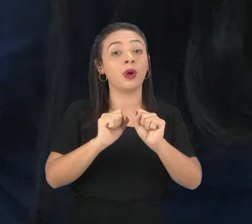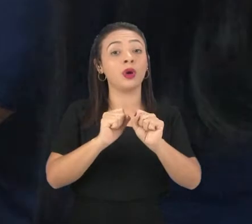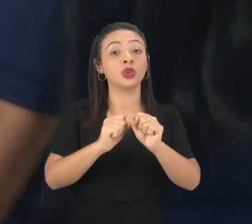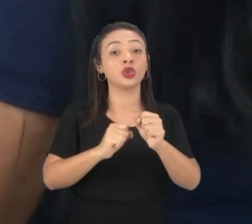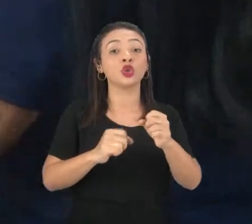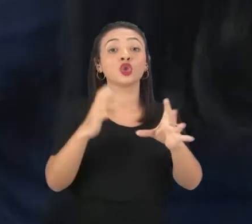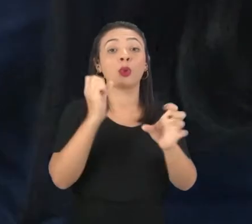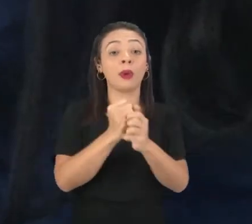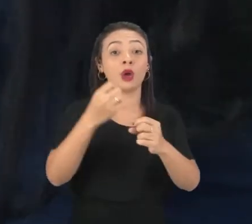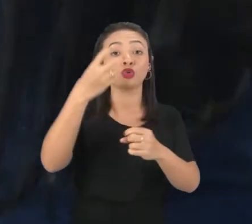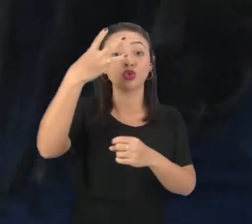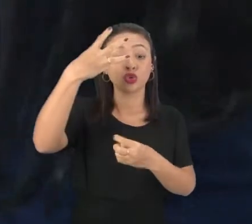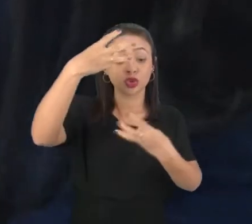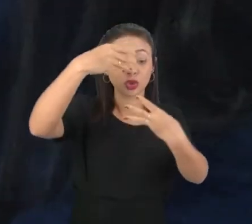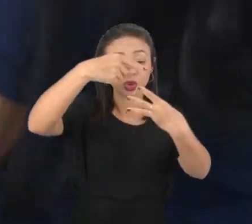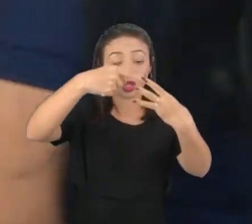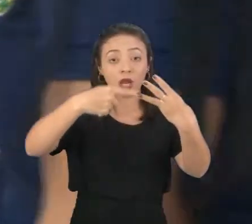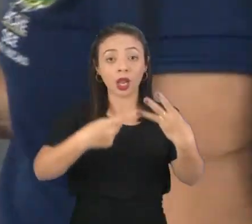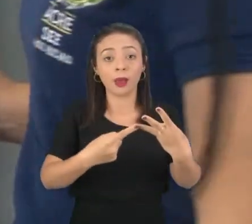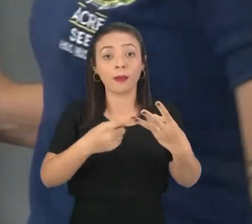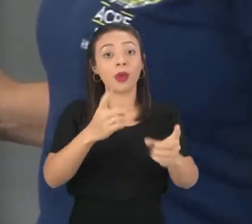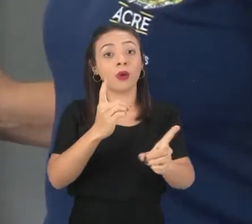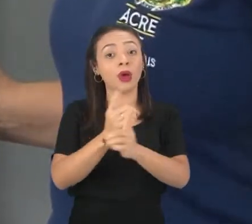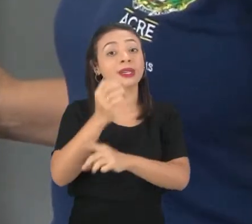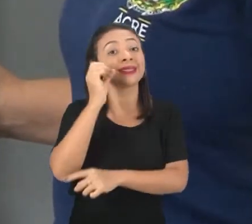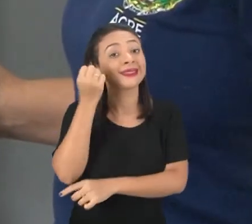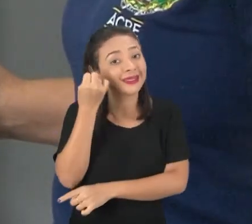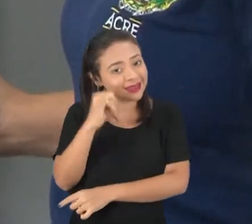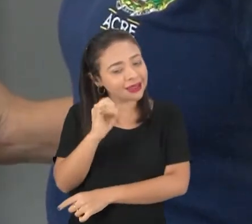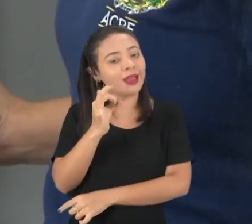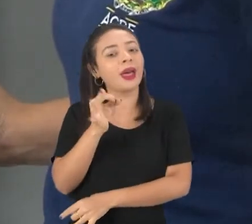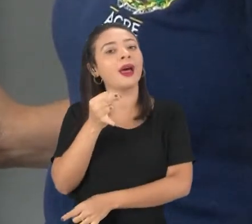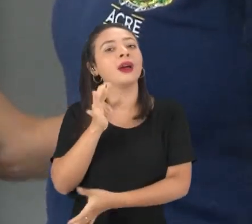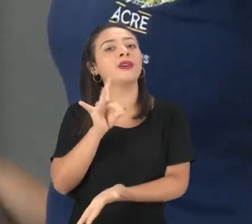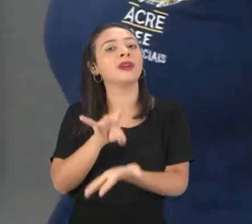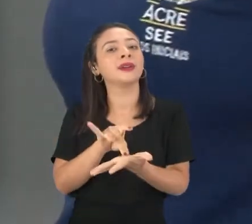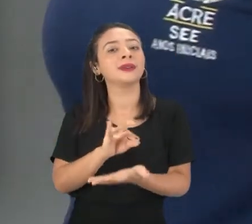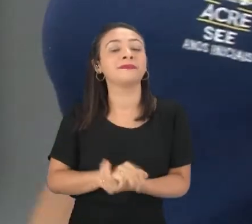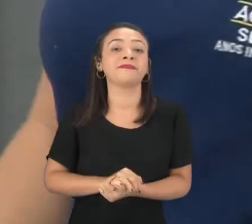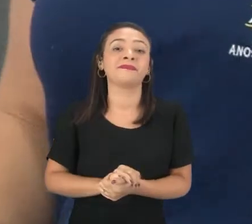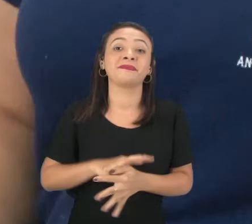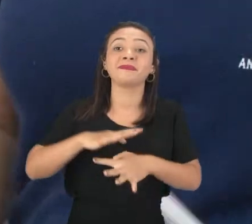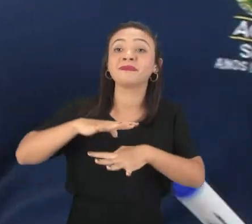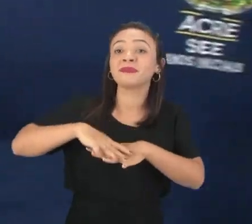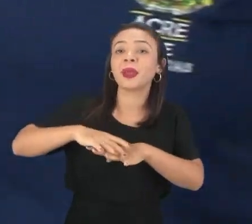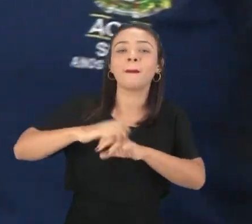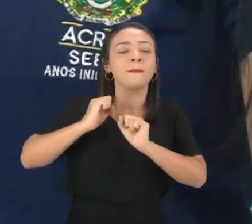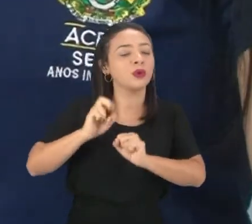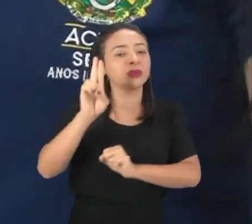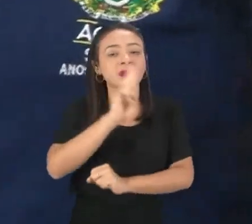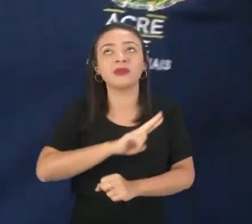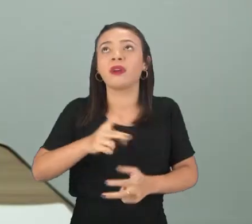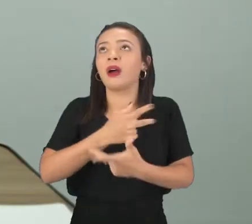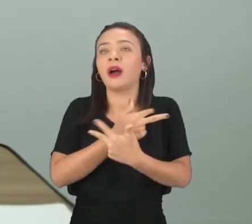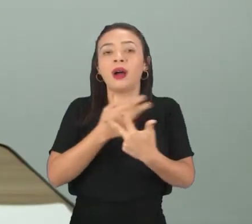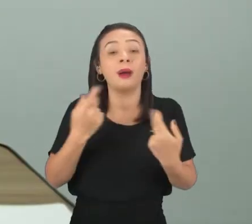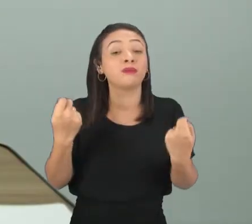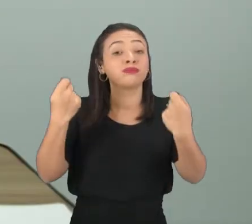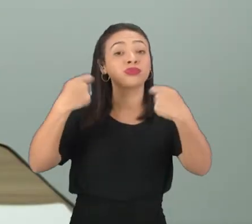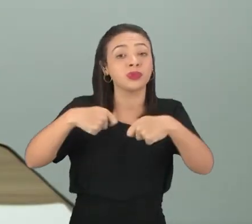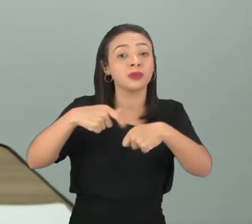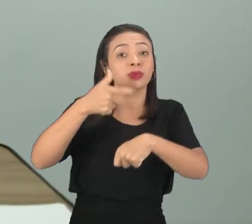adicionar os três para confirmar se realmente dar o valor total de flores que o jardineiro tinha na matemática a gente pode usar de várias operações